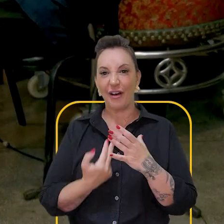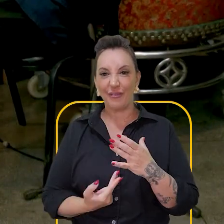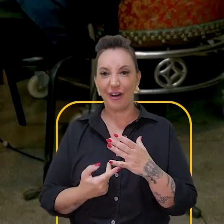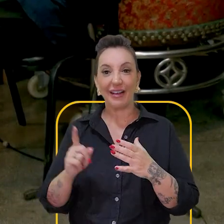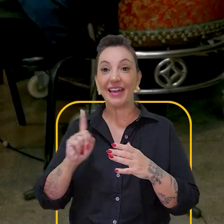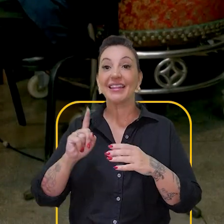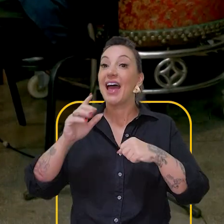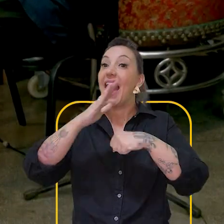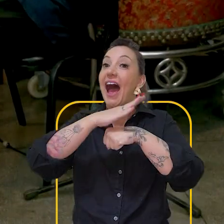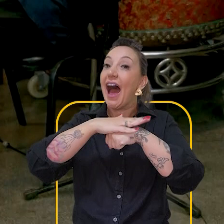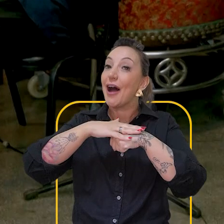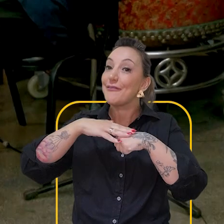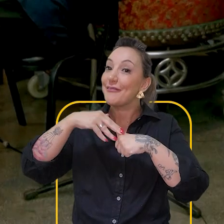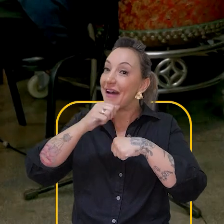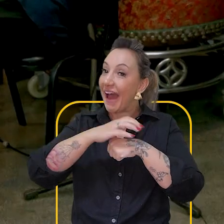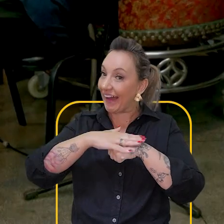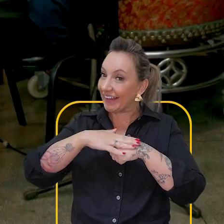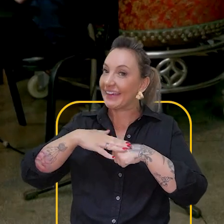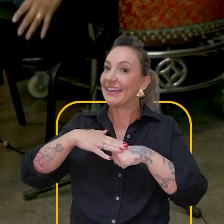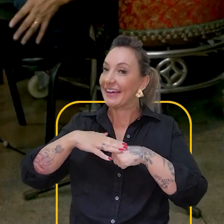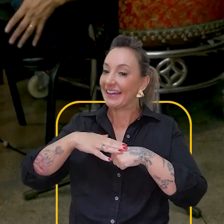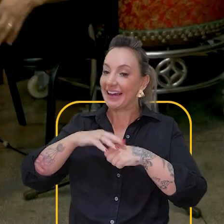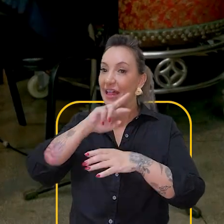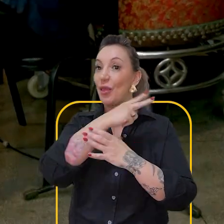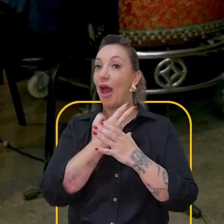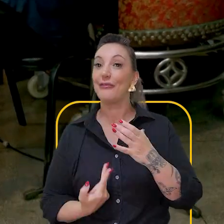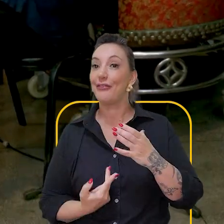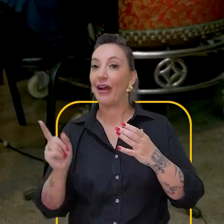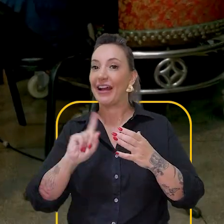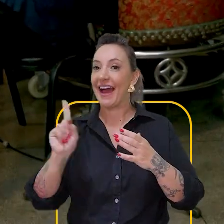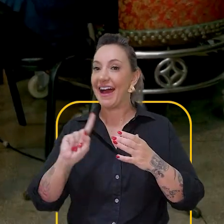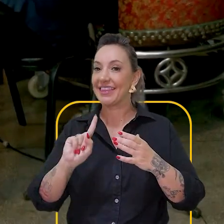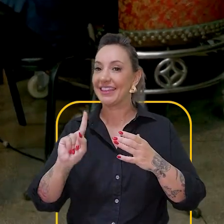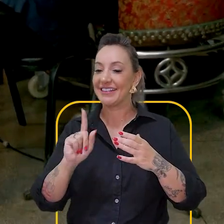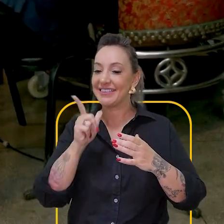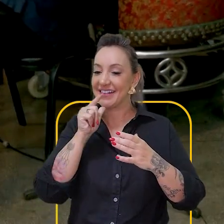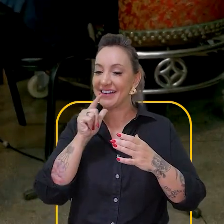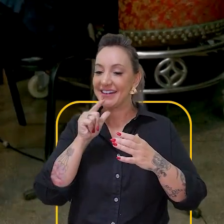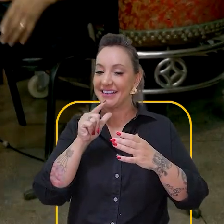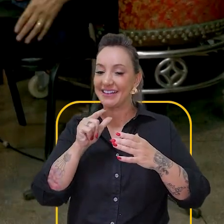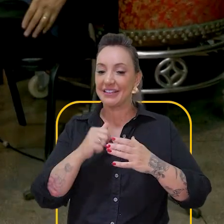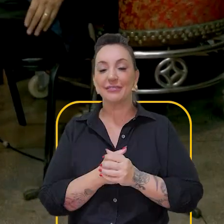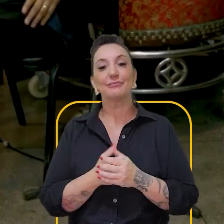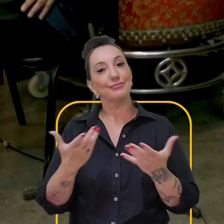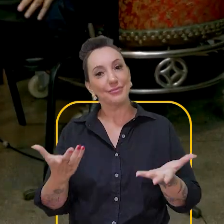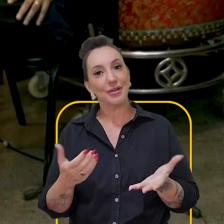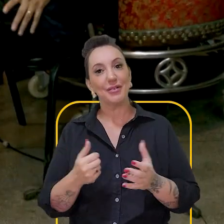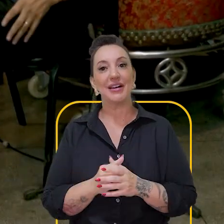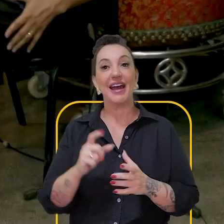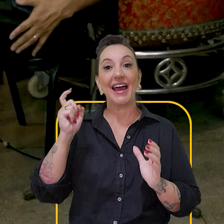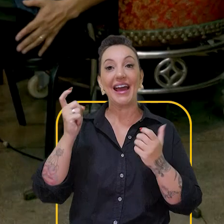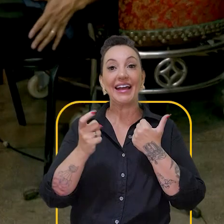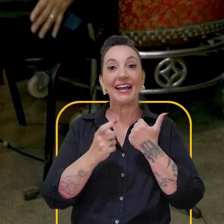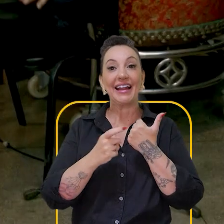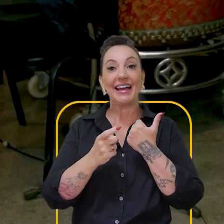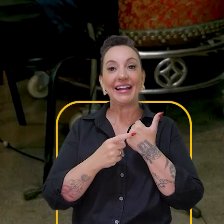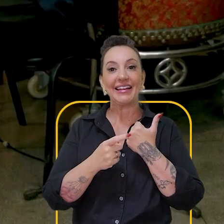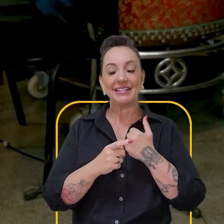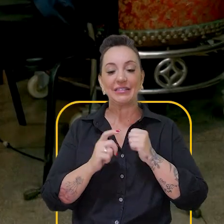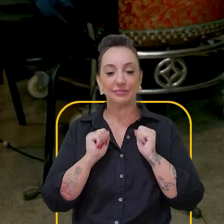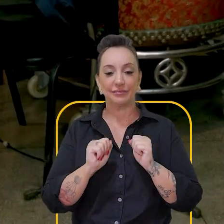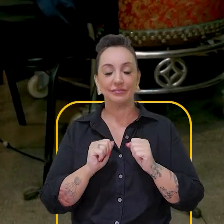afoguem não afagu Não Para afogar hein não po afogar se for no sentido deos cliques